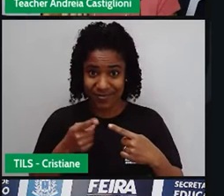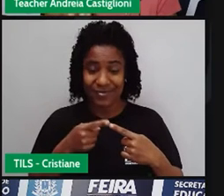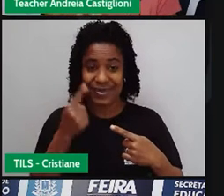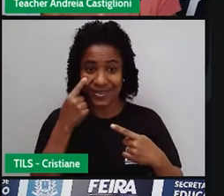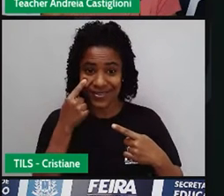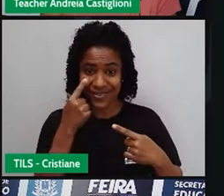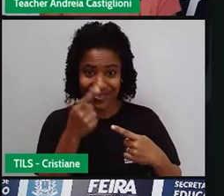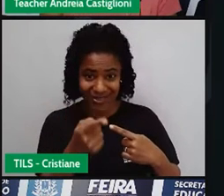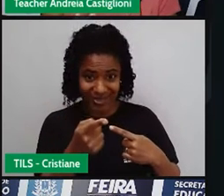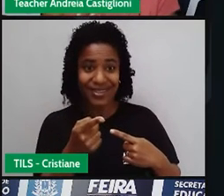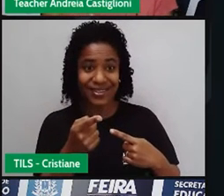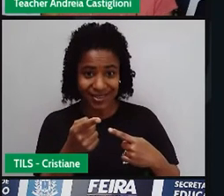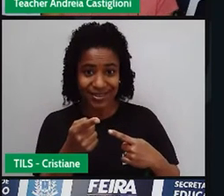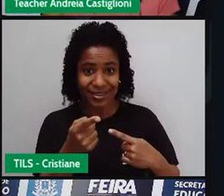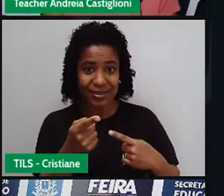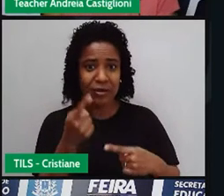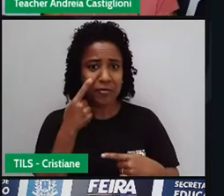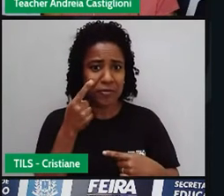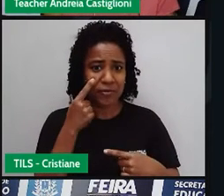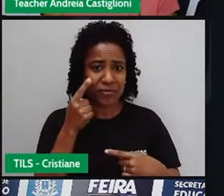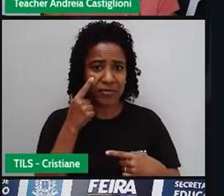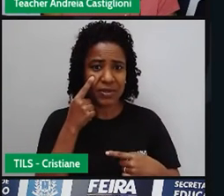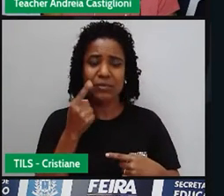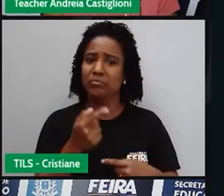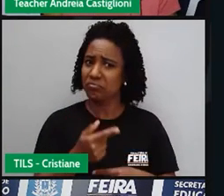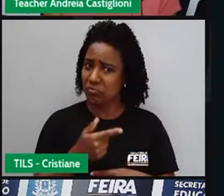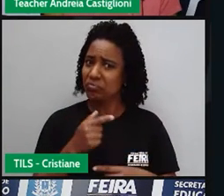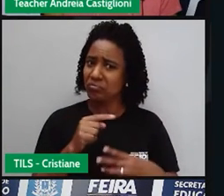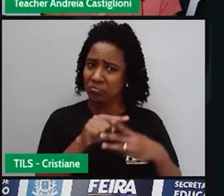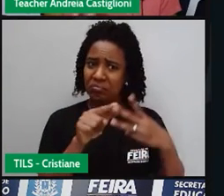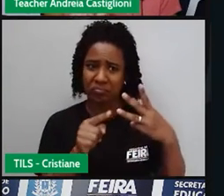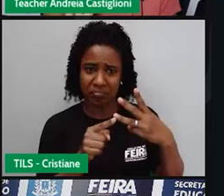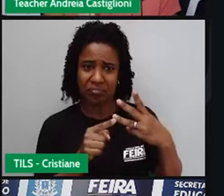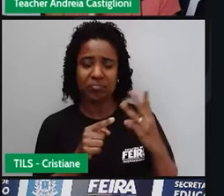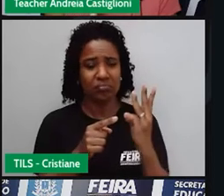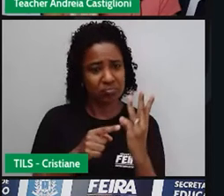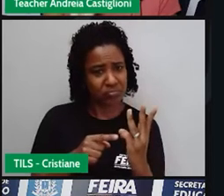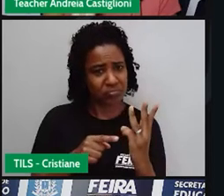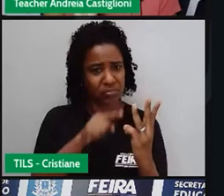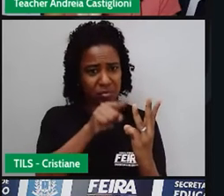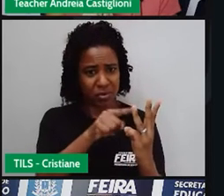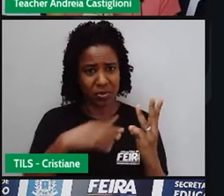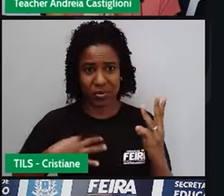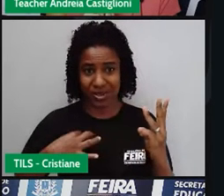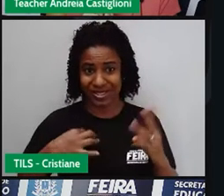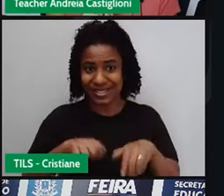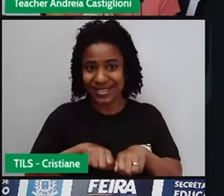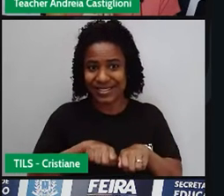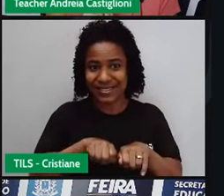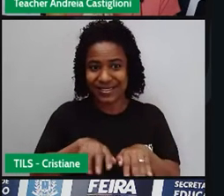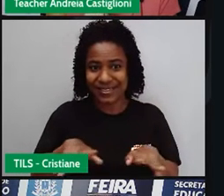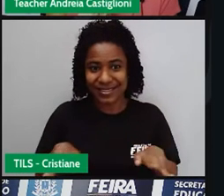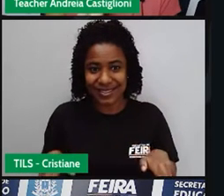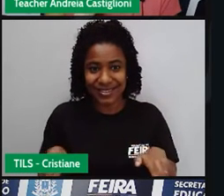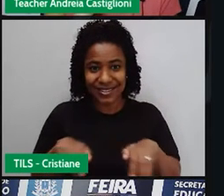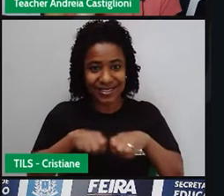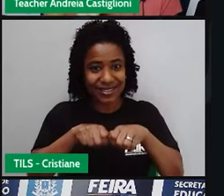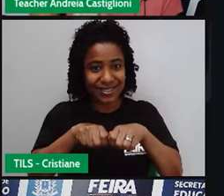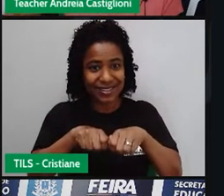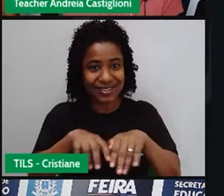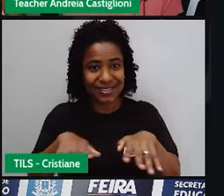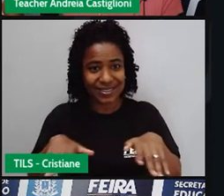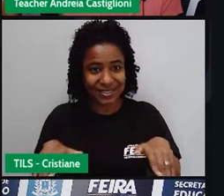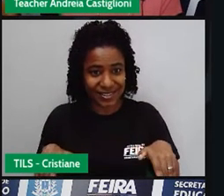rapazes utilizando a roupa um tanto quanto diferente observa em que eles usam Haia eu